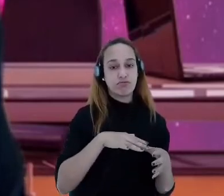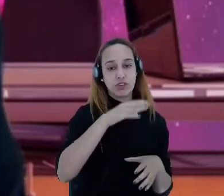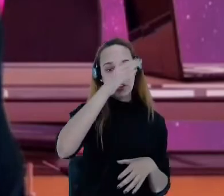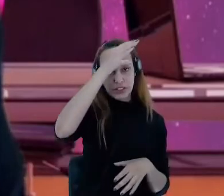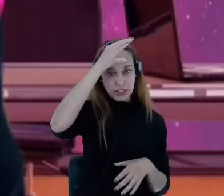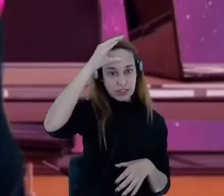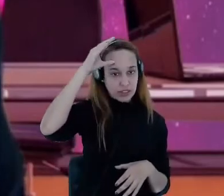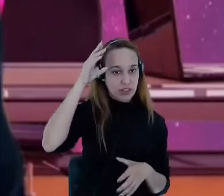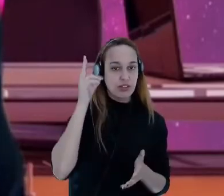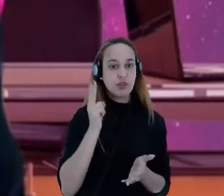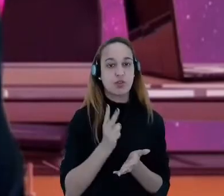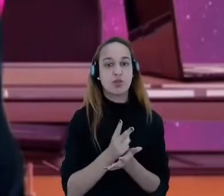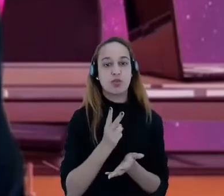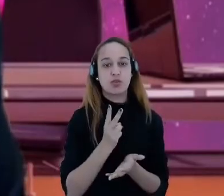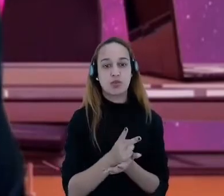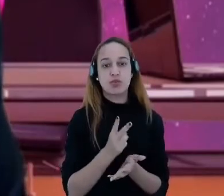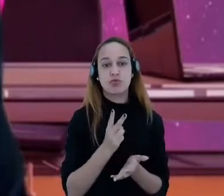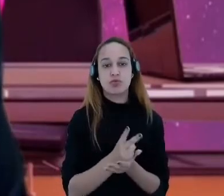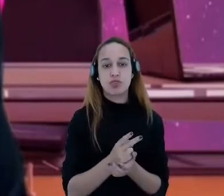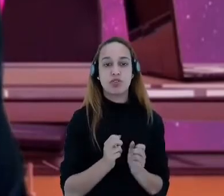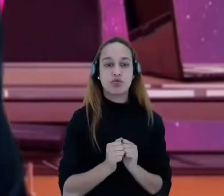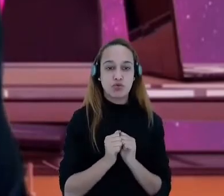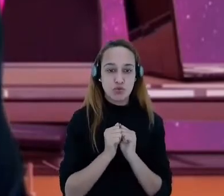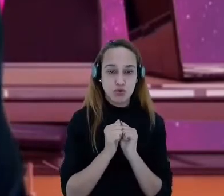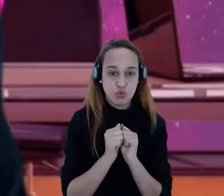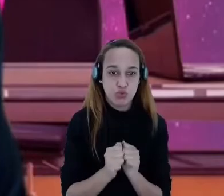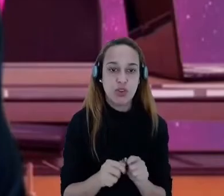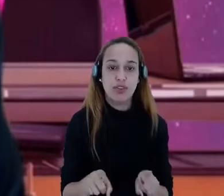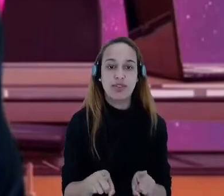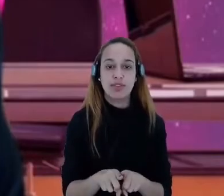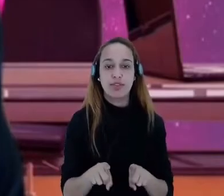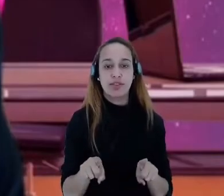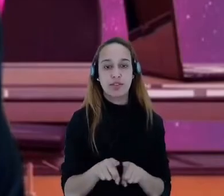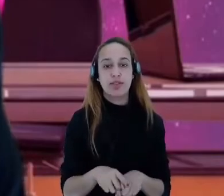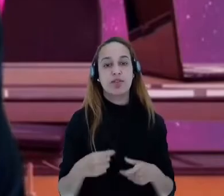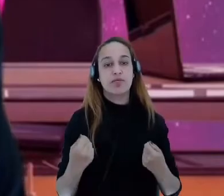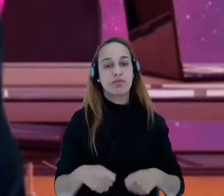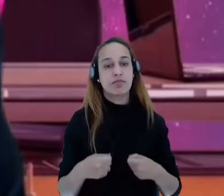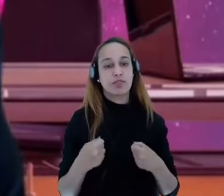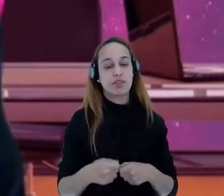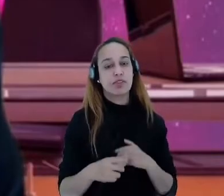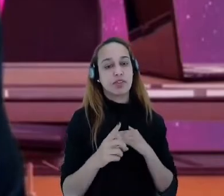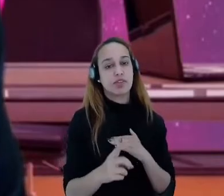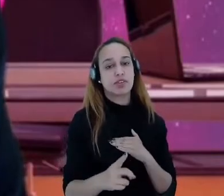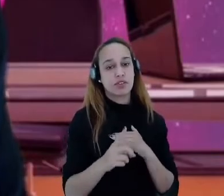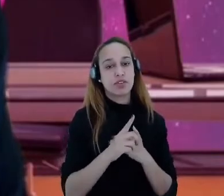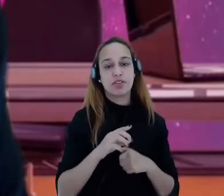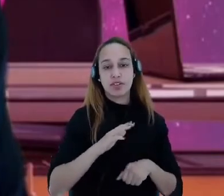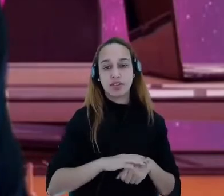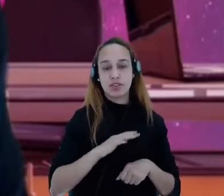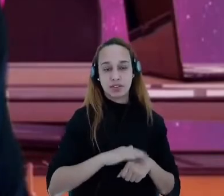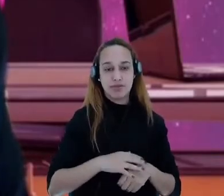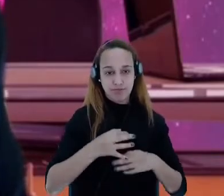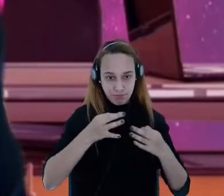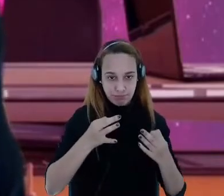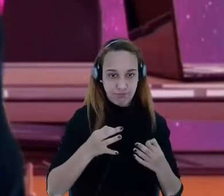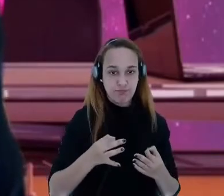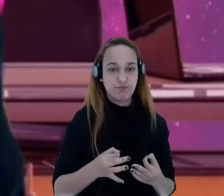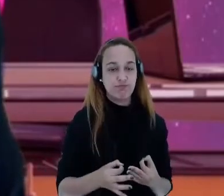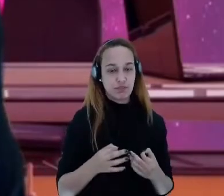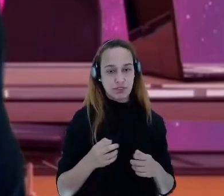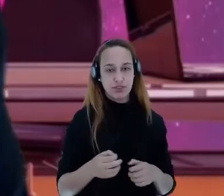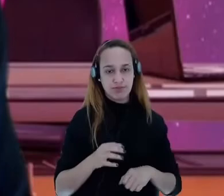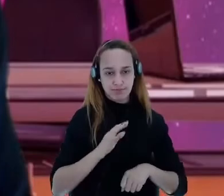que permanecem no mundo analógico e também precisam ser atendidos com a mesma assertividade, com a